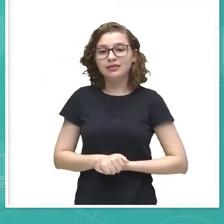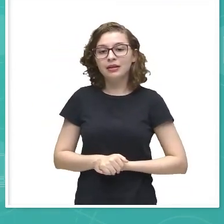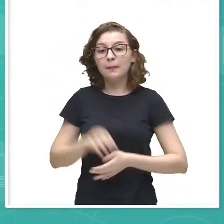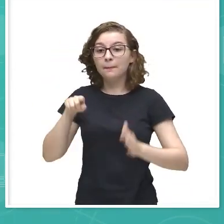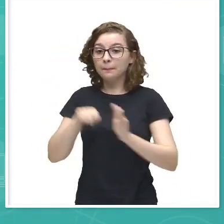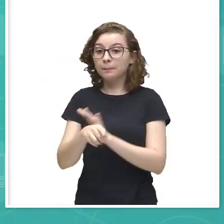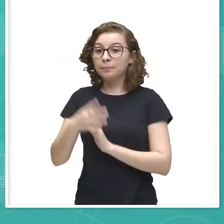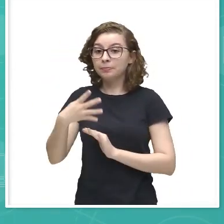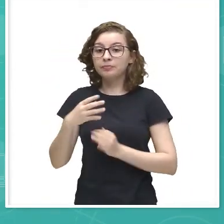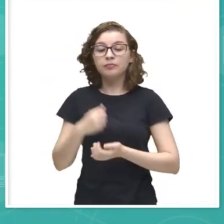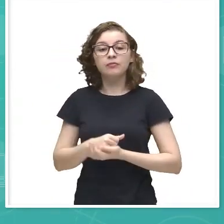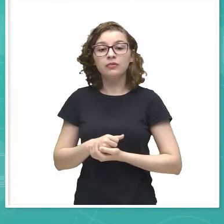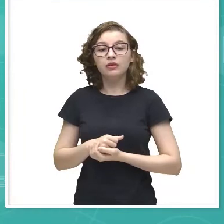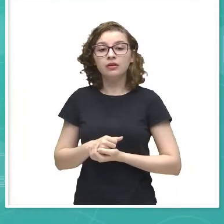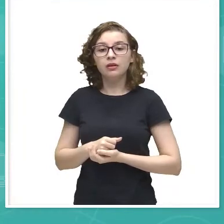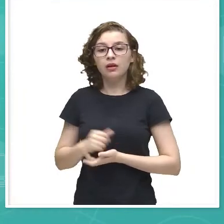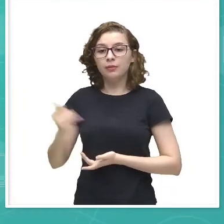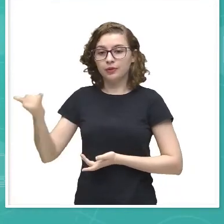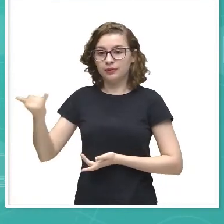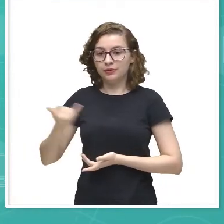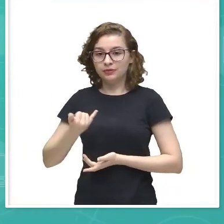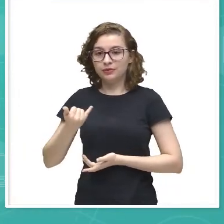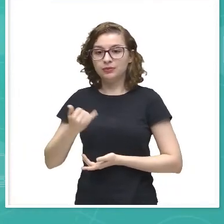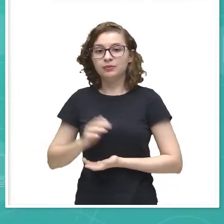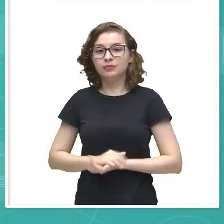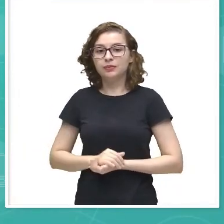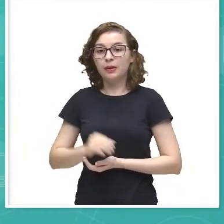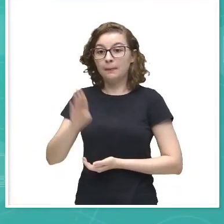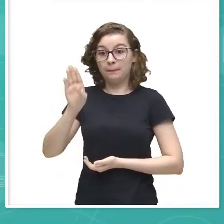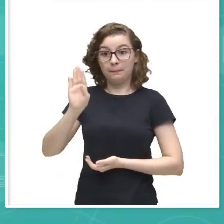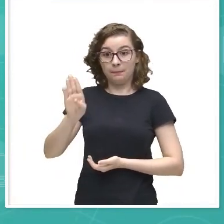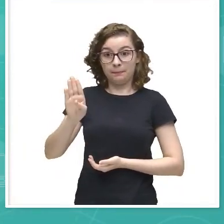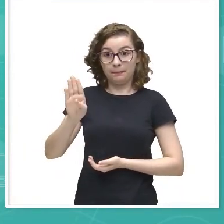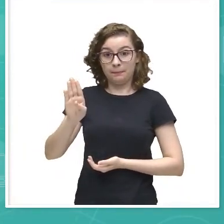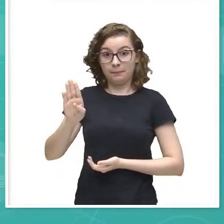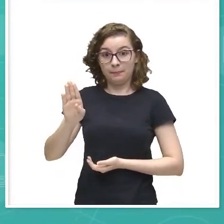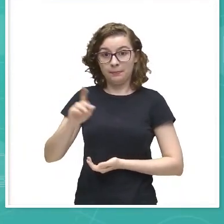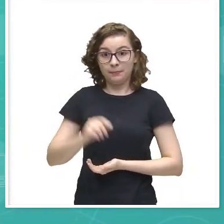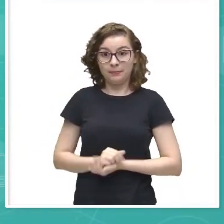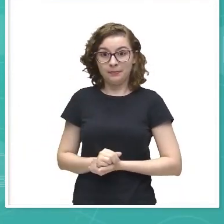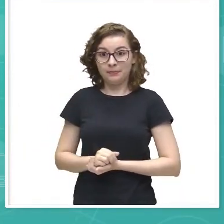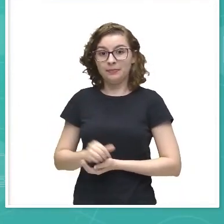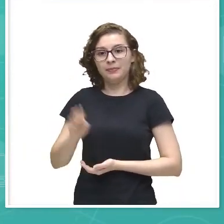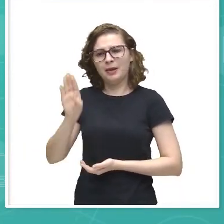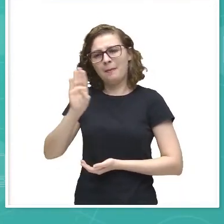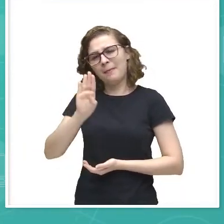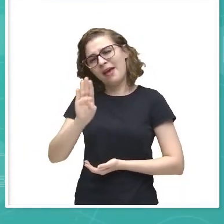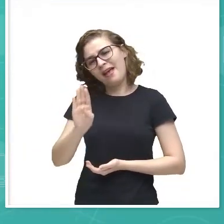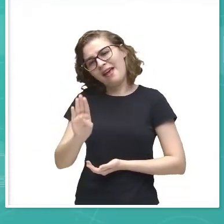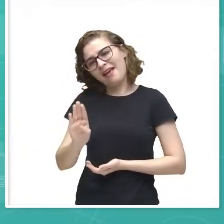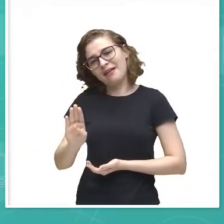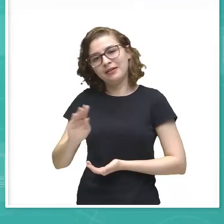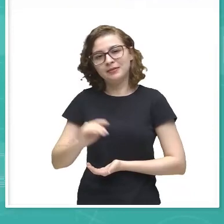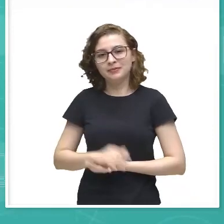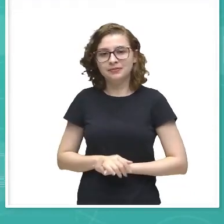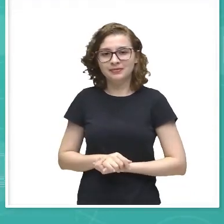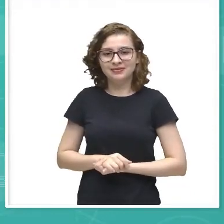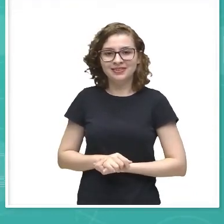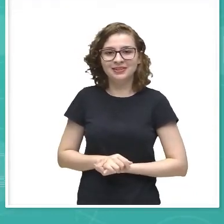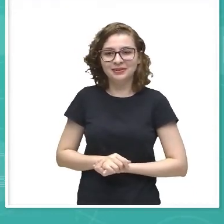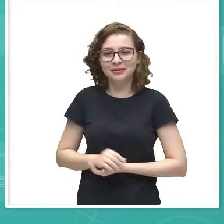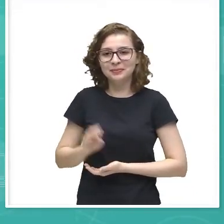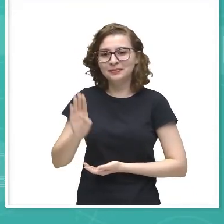4. A Casey está falando que é a letra B. A Luana várias vezes está falando que é a letra B, mas diminuiu, ela só falou 3 vezes agora,